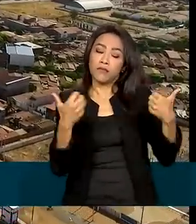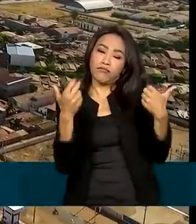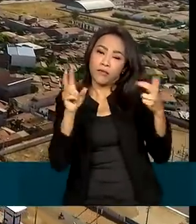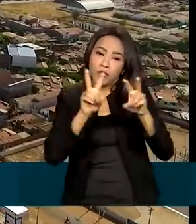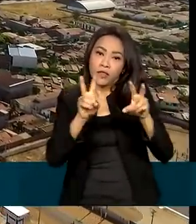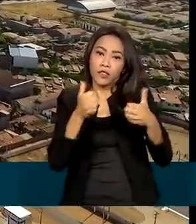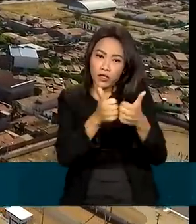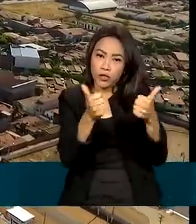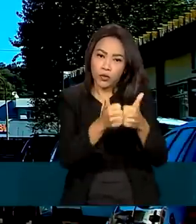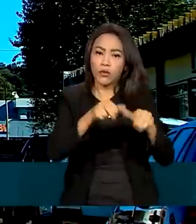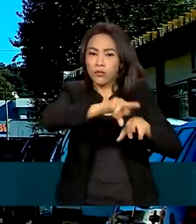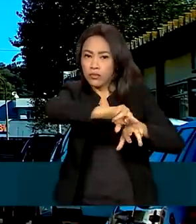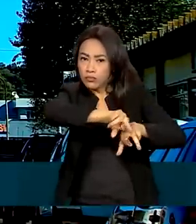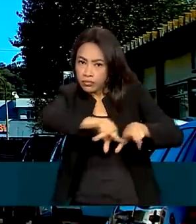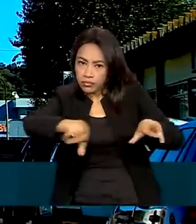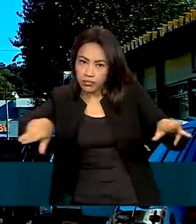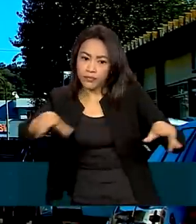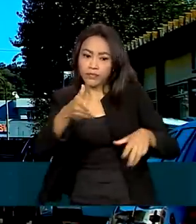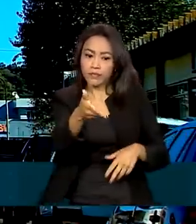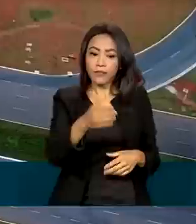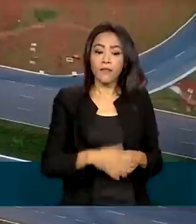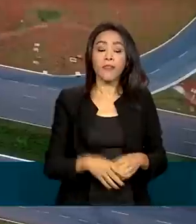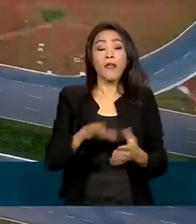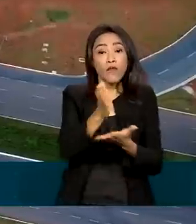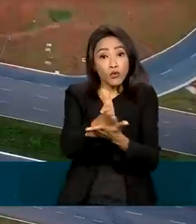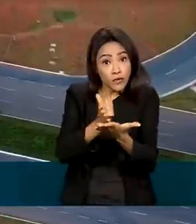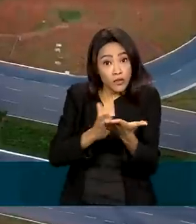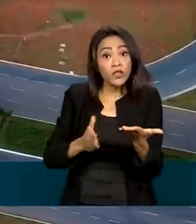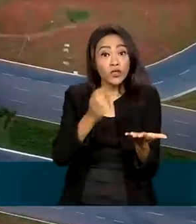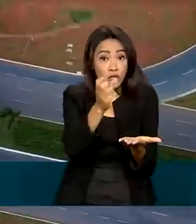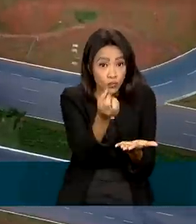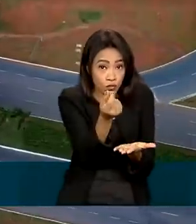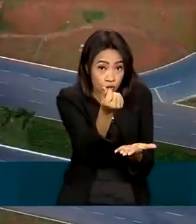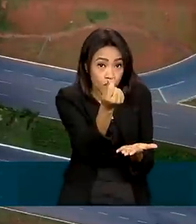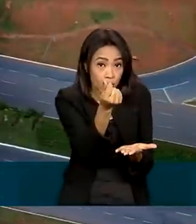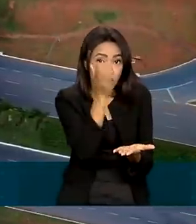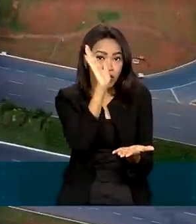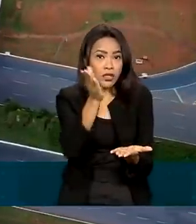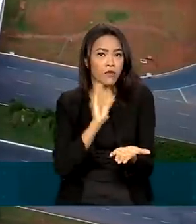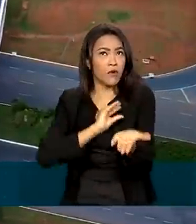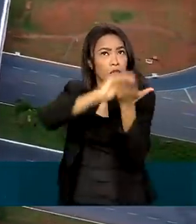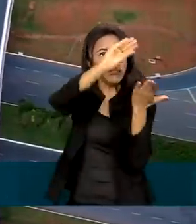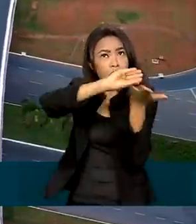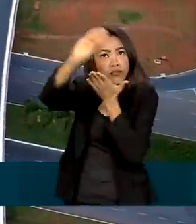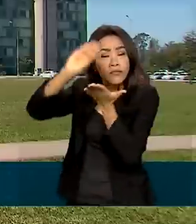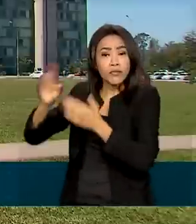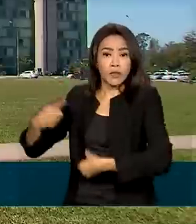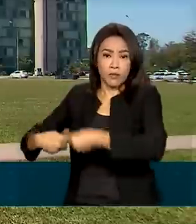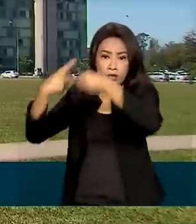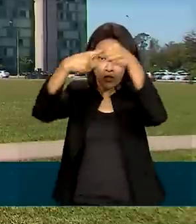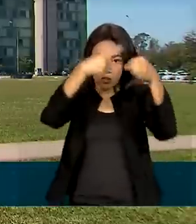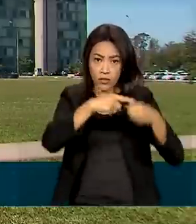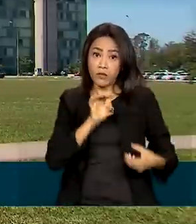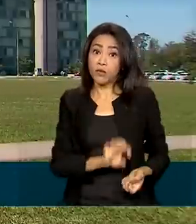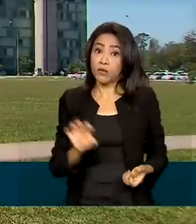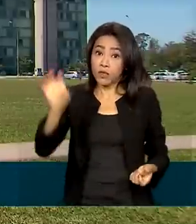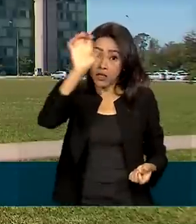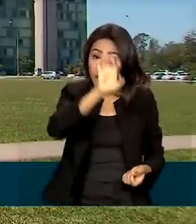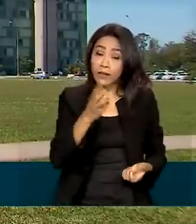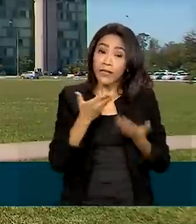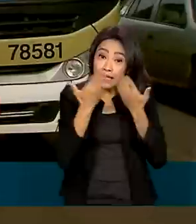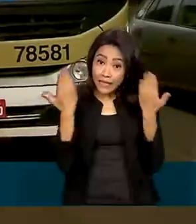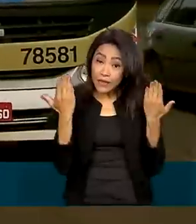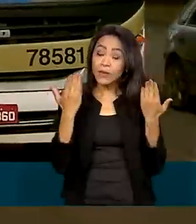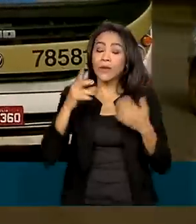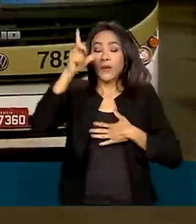559 municípios vão dividir o dinheiro já repassado para as prefeituras e estados. A medida traz